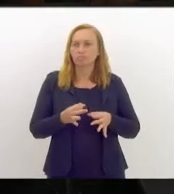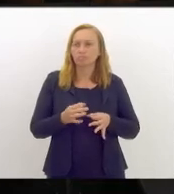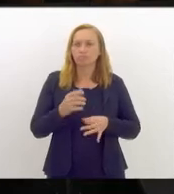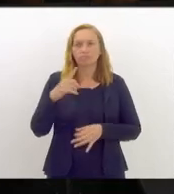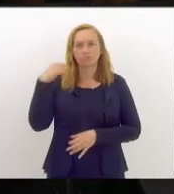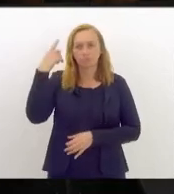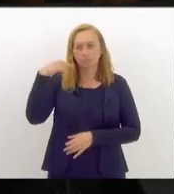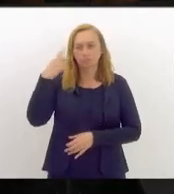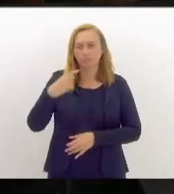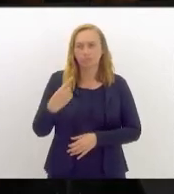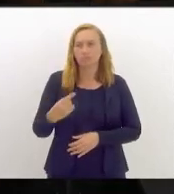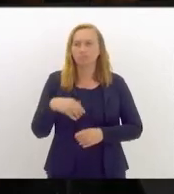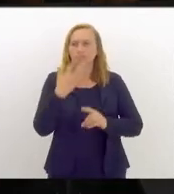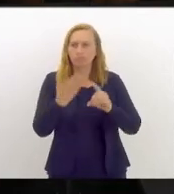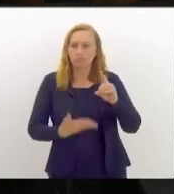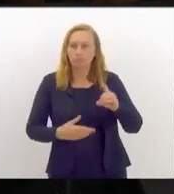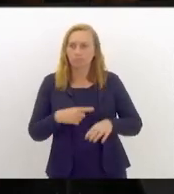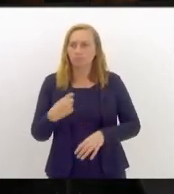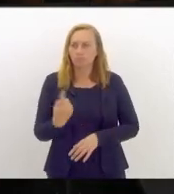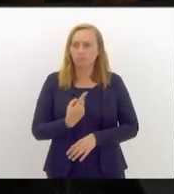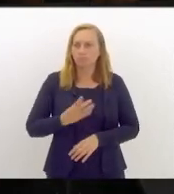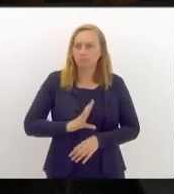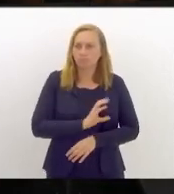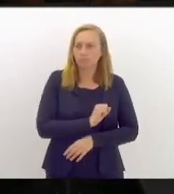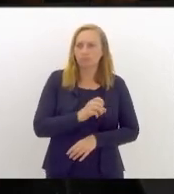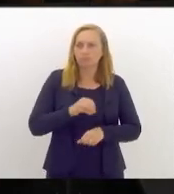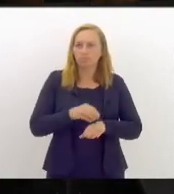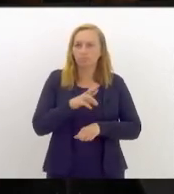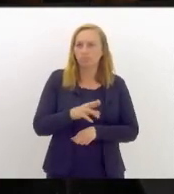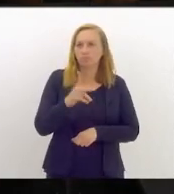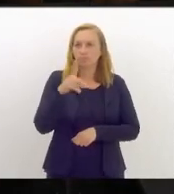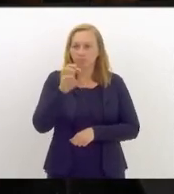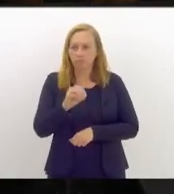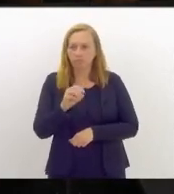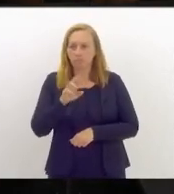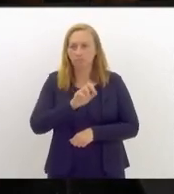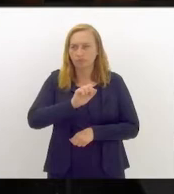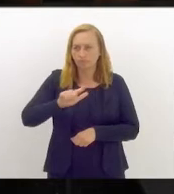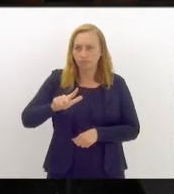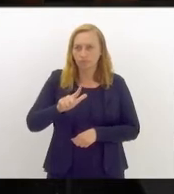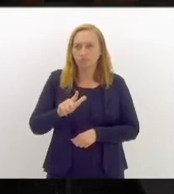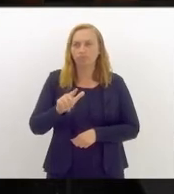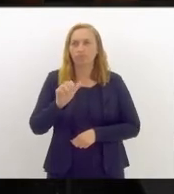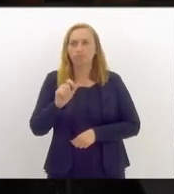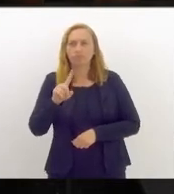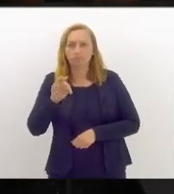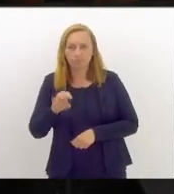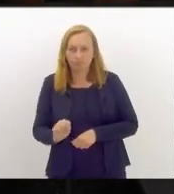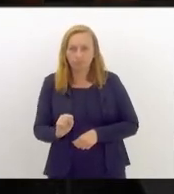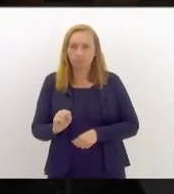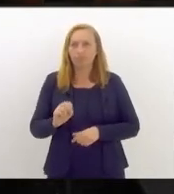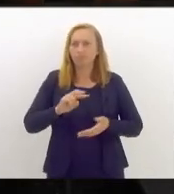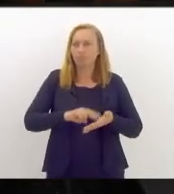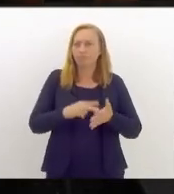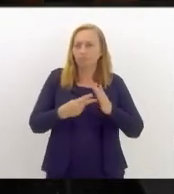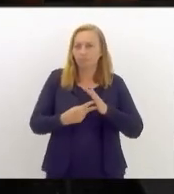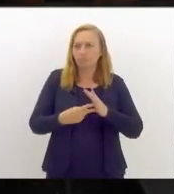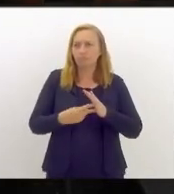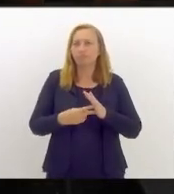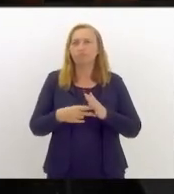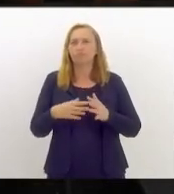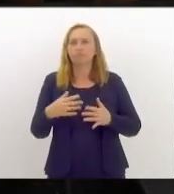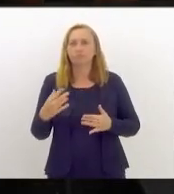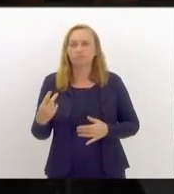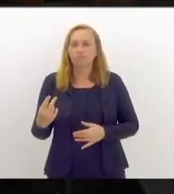nossos queridos homenageados Dr Paulo Salomão Dr Rafael Alves traduzem com excelência